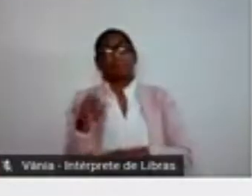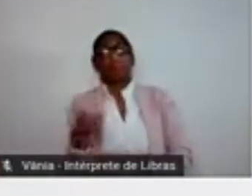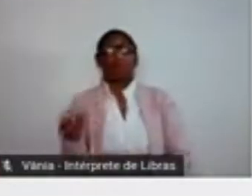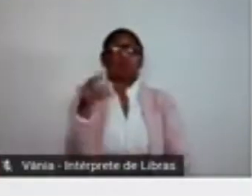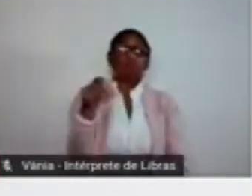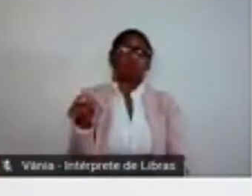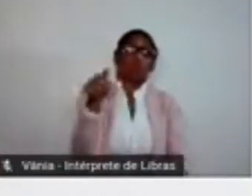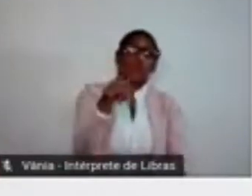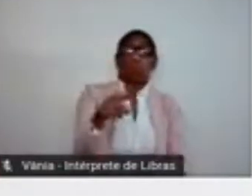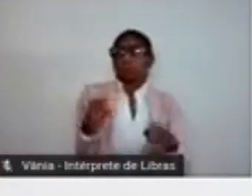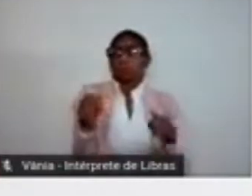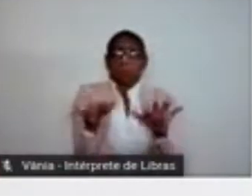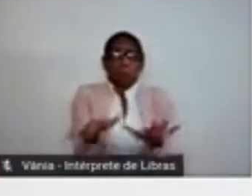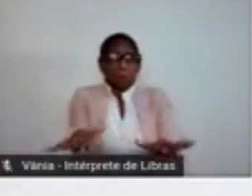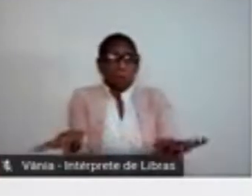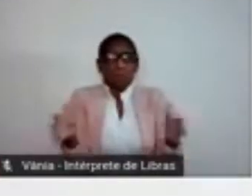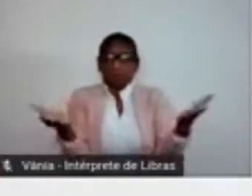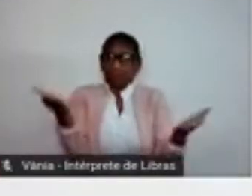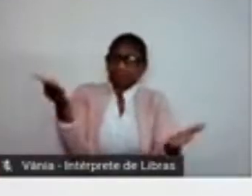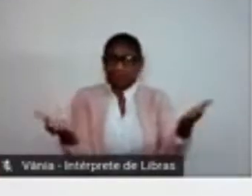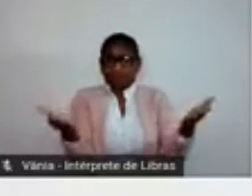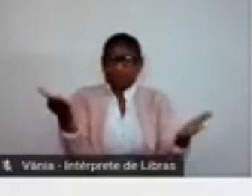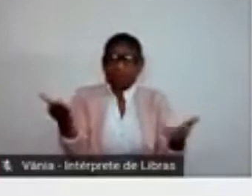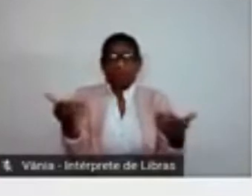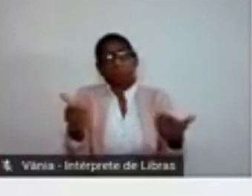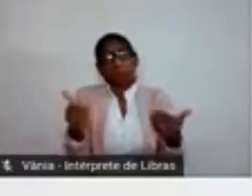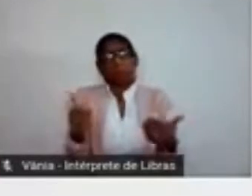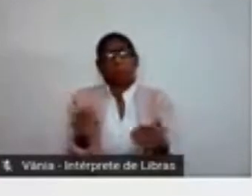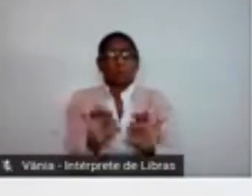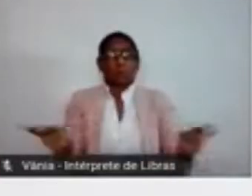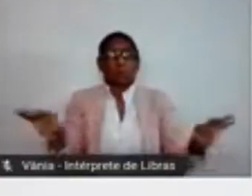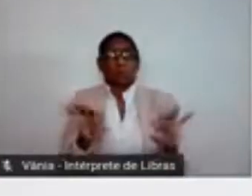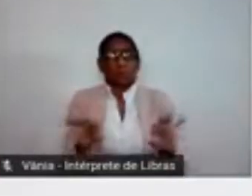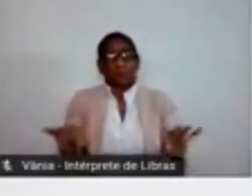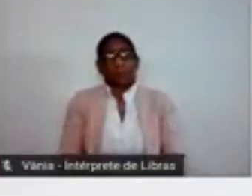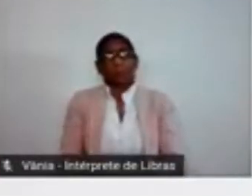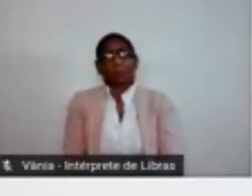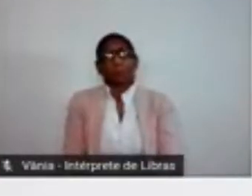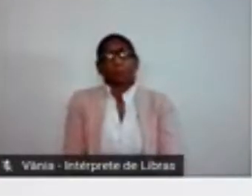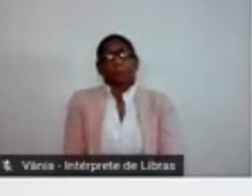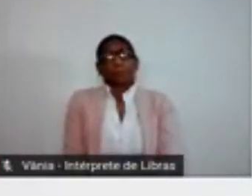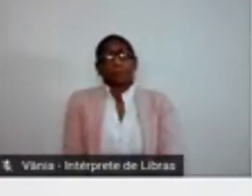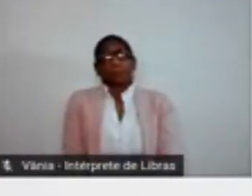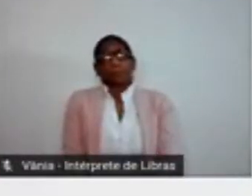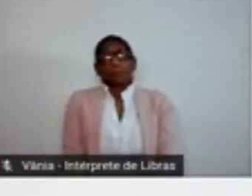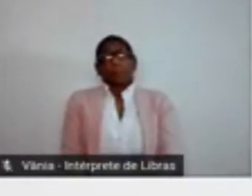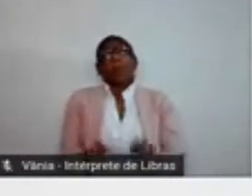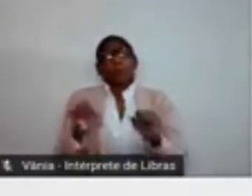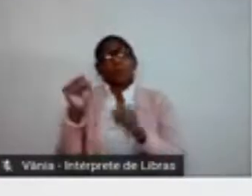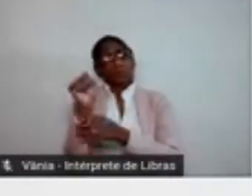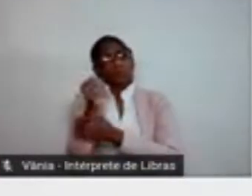nós entendemos aqui que o conjunto dos fatores aqui analisados faz com que, com segurança, se